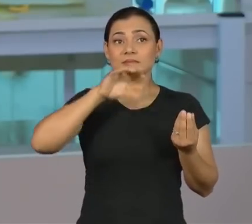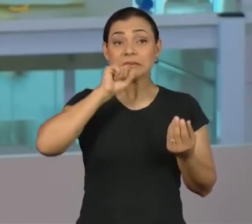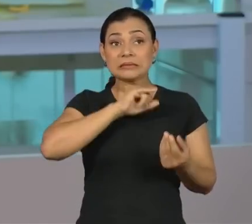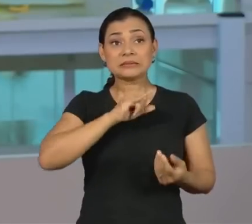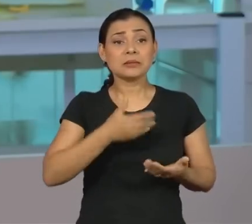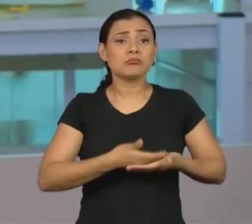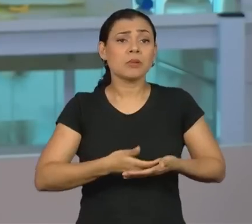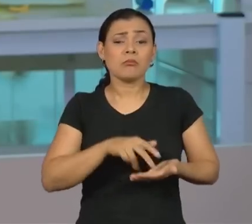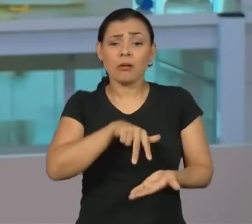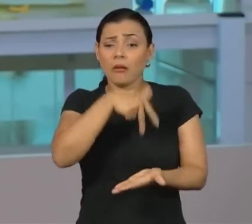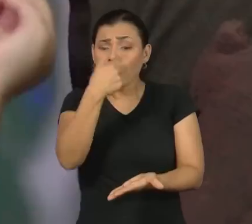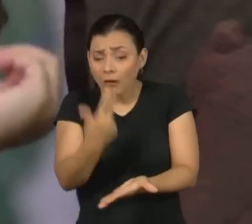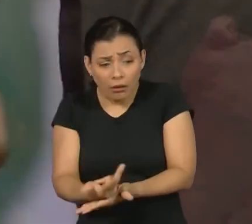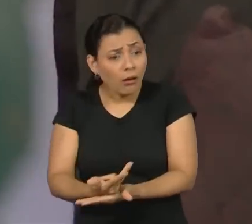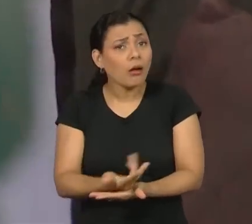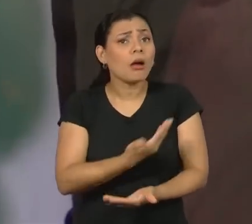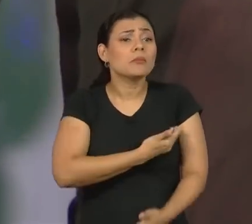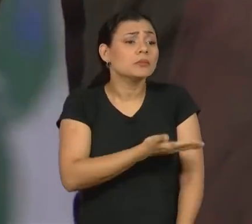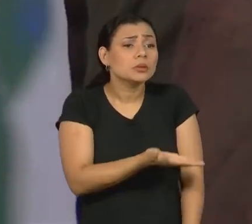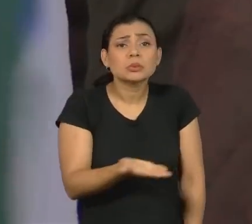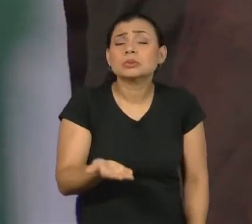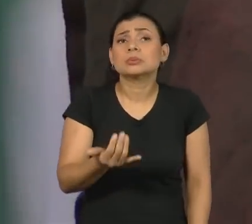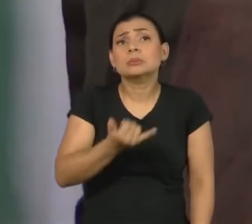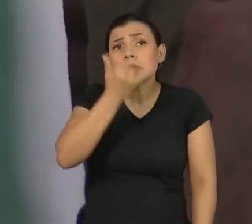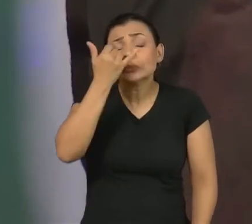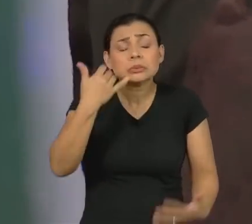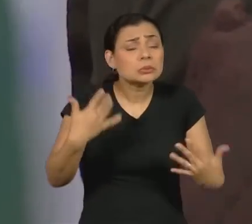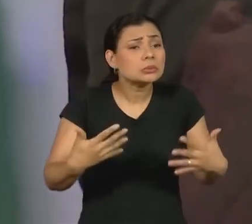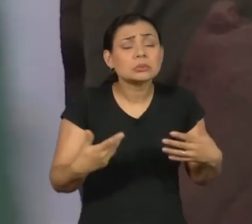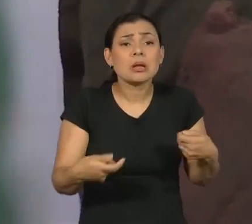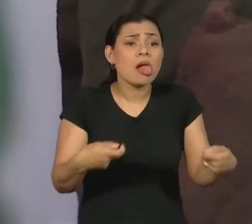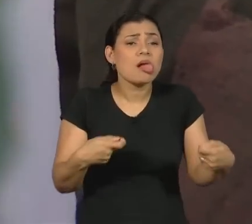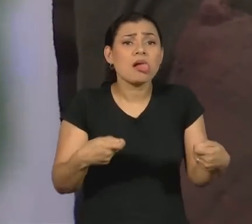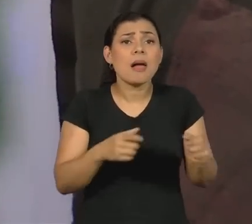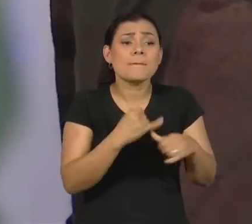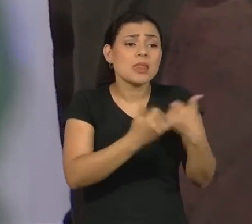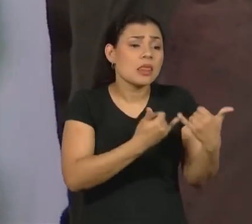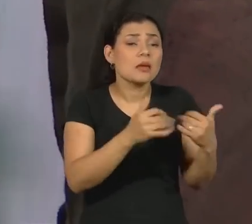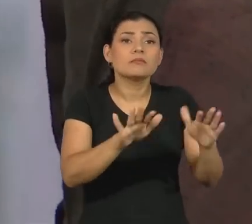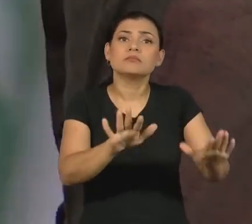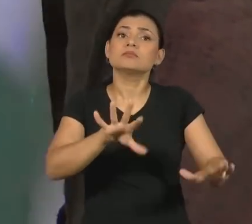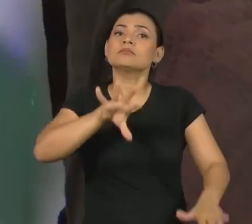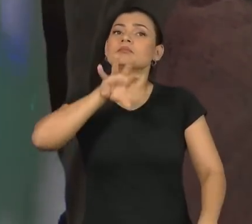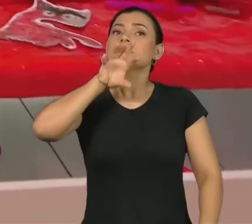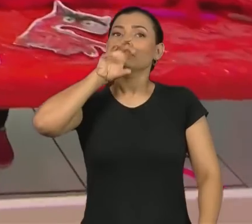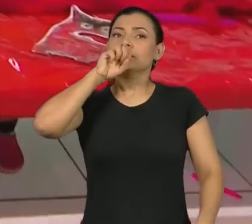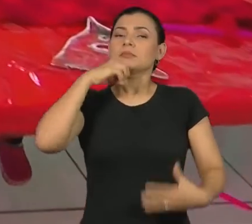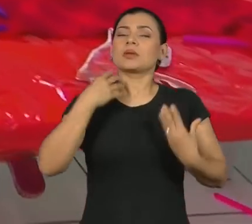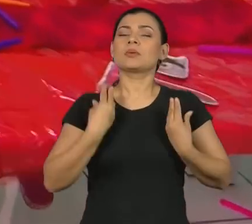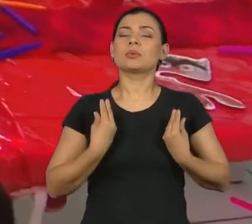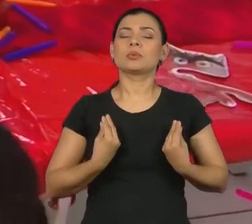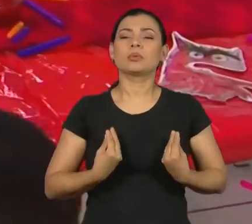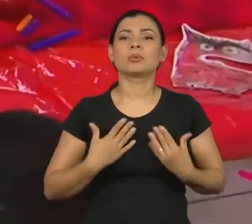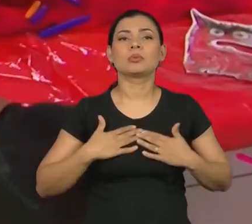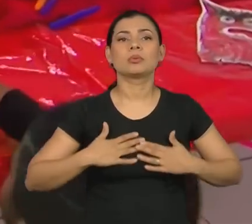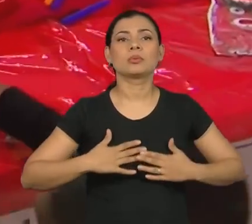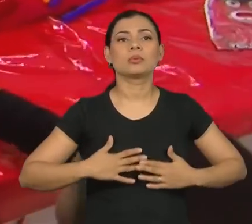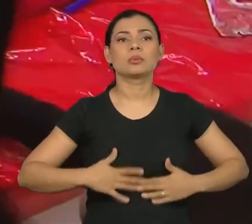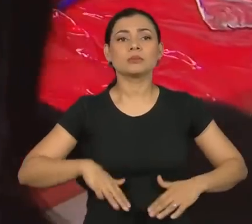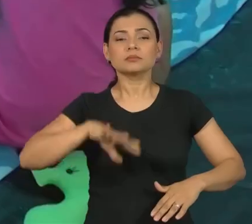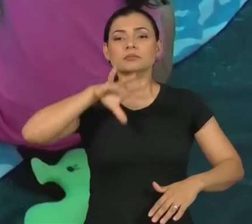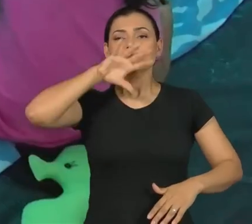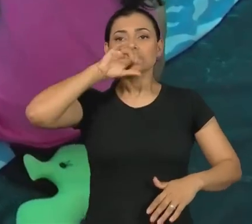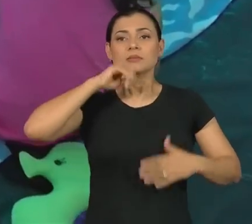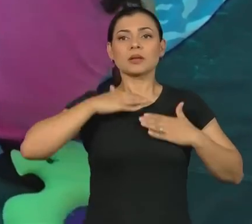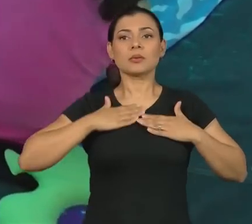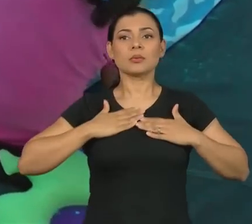cai ou disputa de brinquedo, os outros bebês falam: respira. Para facilitar ainda mais o